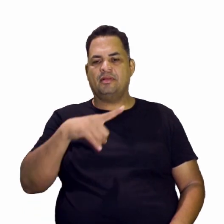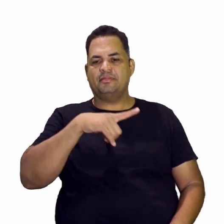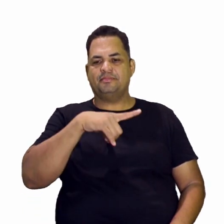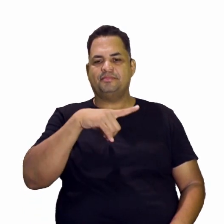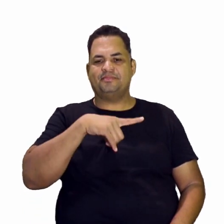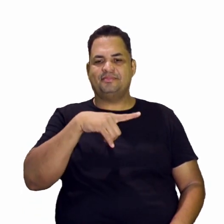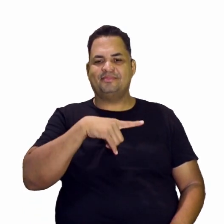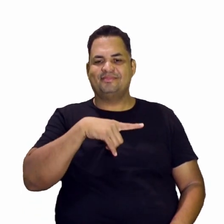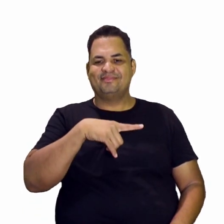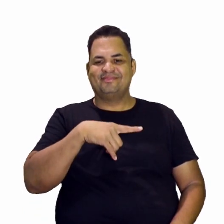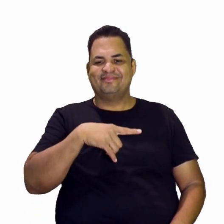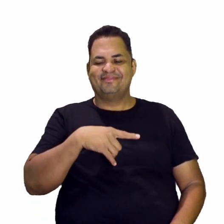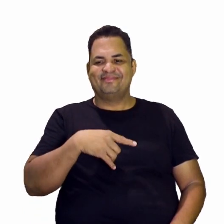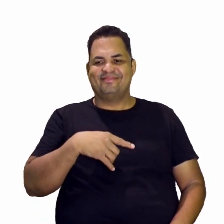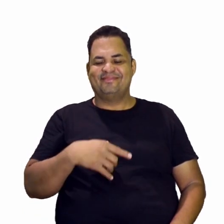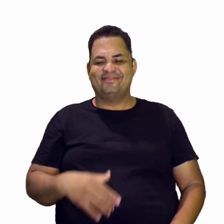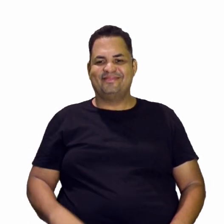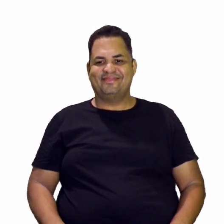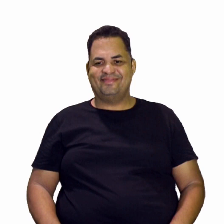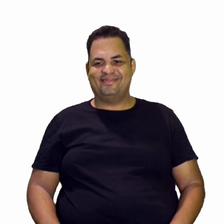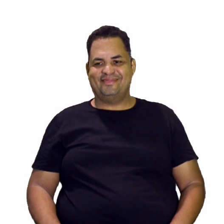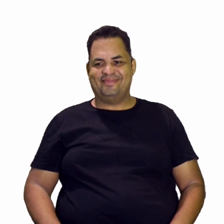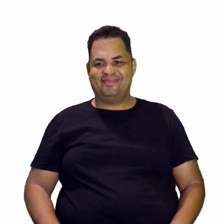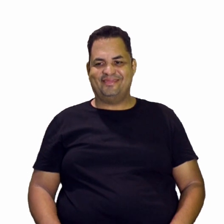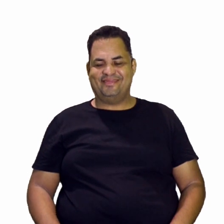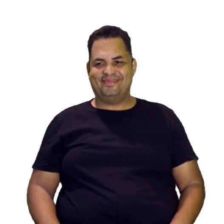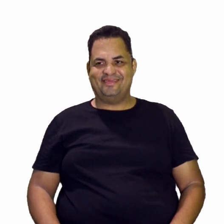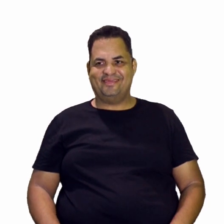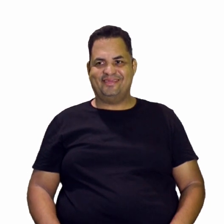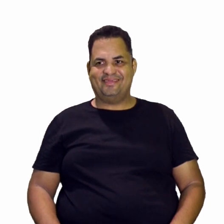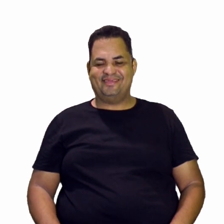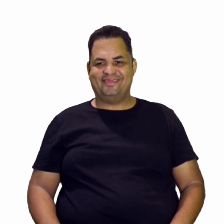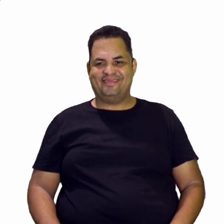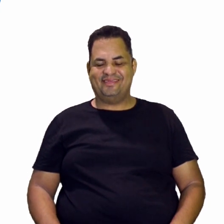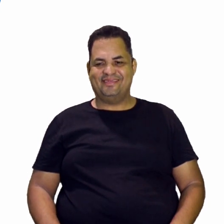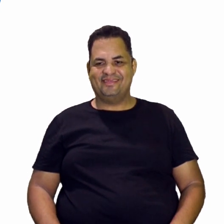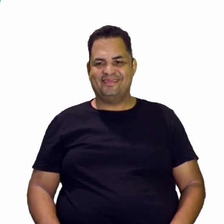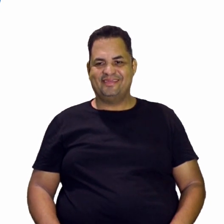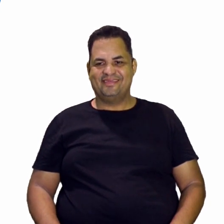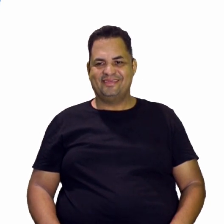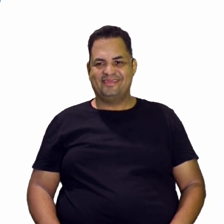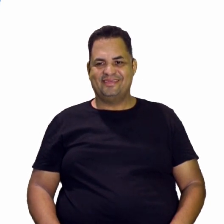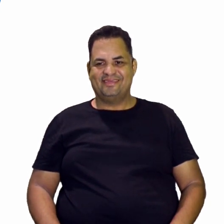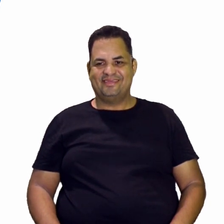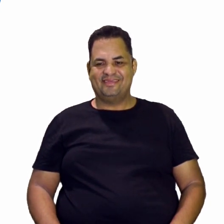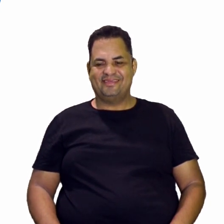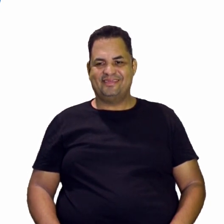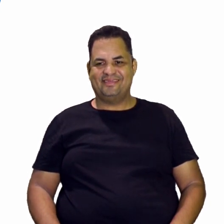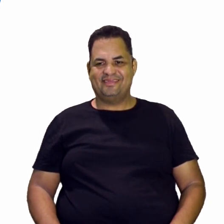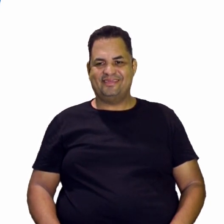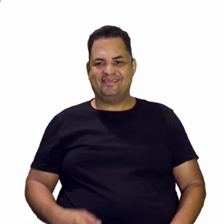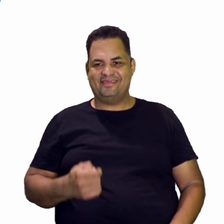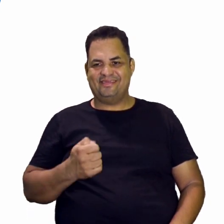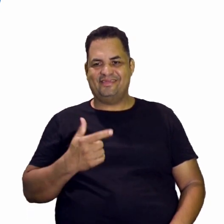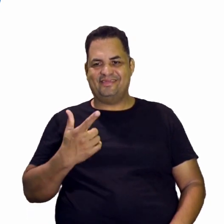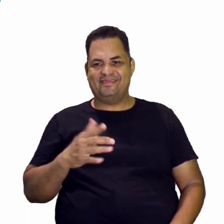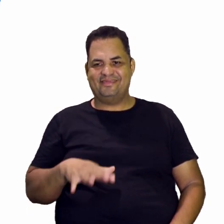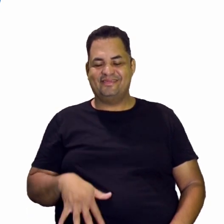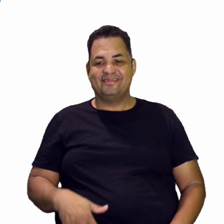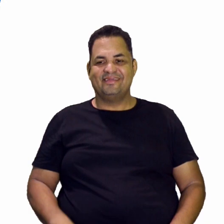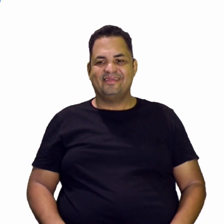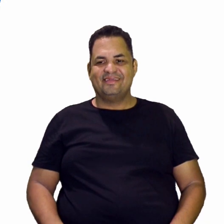cadê o Sâmio? Aviãozinho, Sâmio passando por cima de você. É, né? Quase, de vez em quando eu